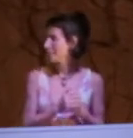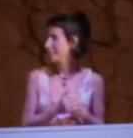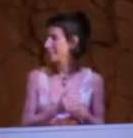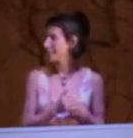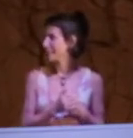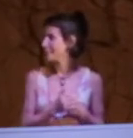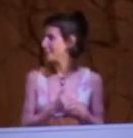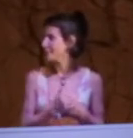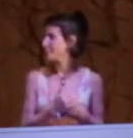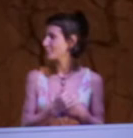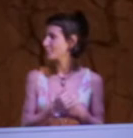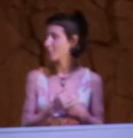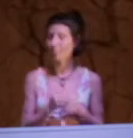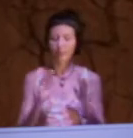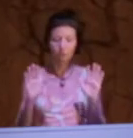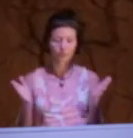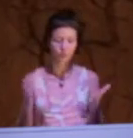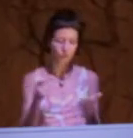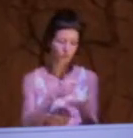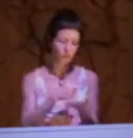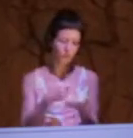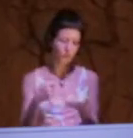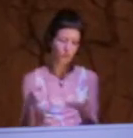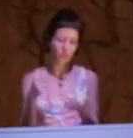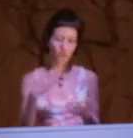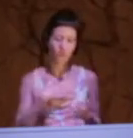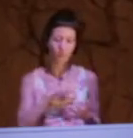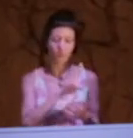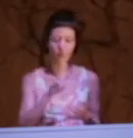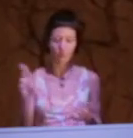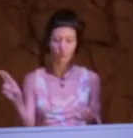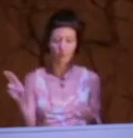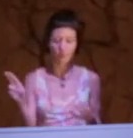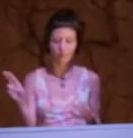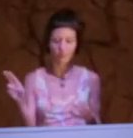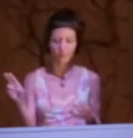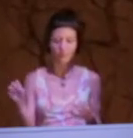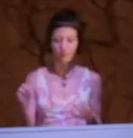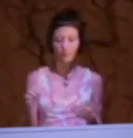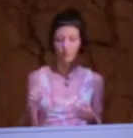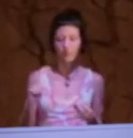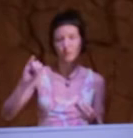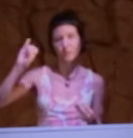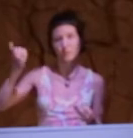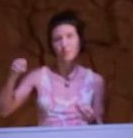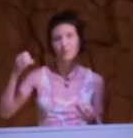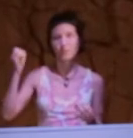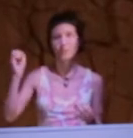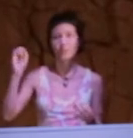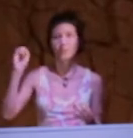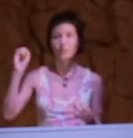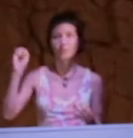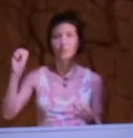Então hoje eu assino, nos livros ainda não tem, porque tem questão também de espaço, mas hoje eu sou Josias Marinho Casa de